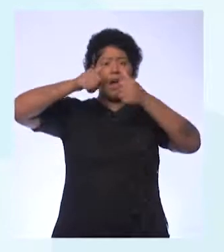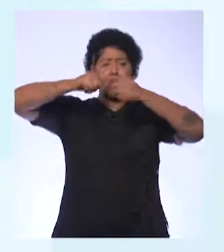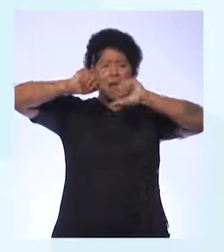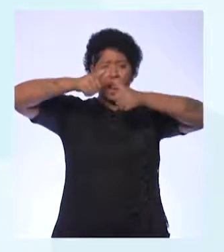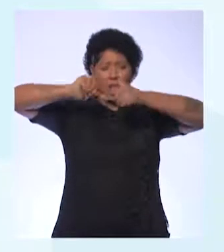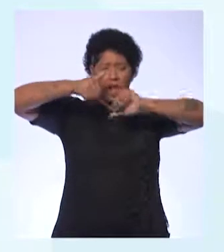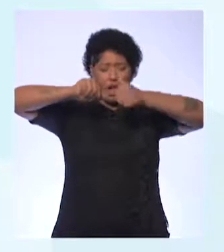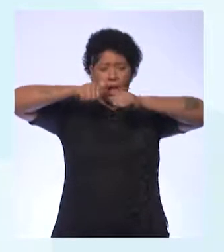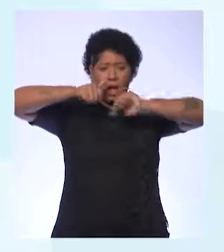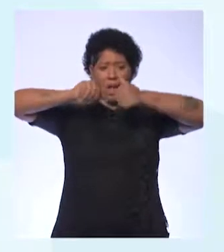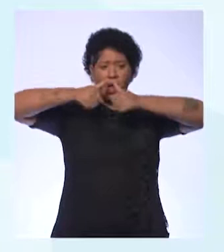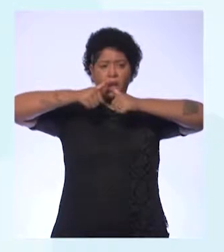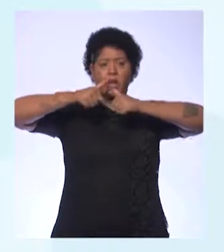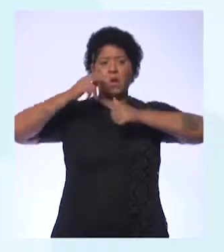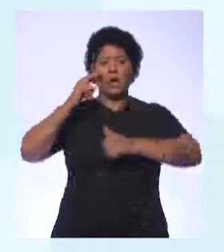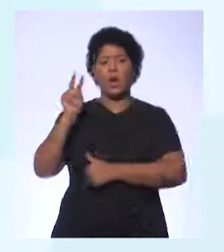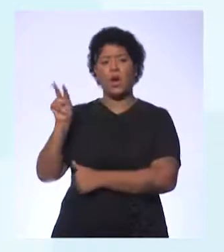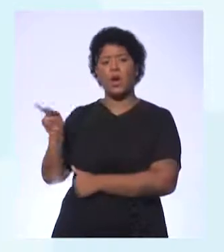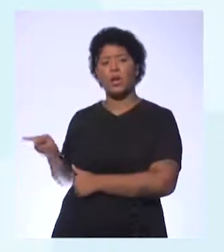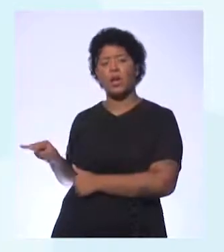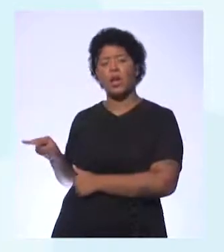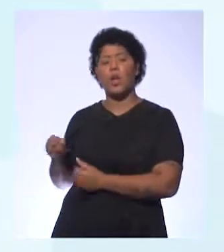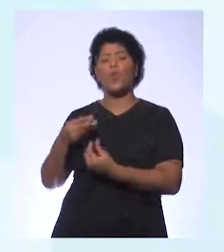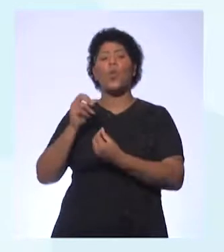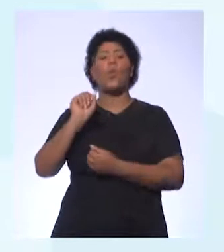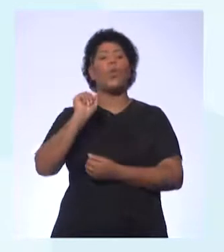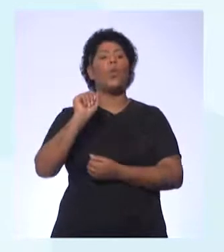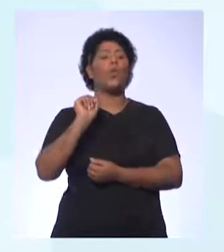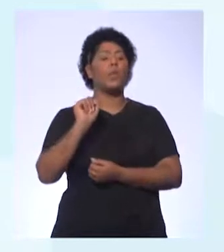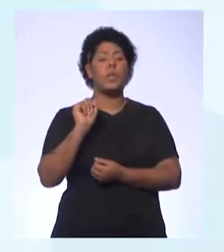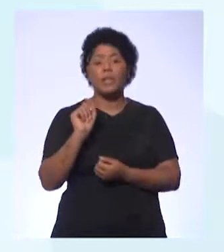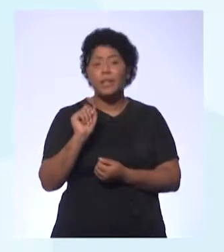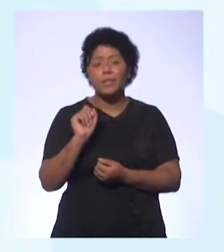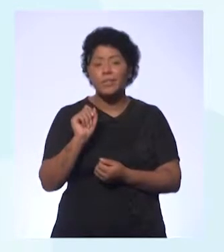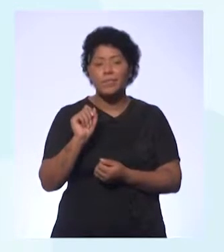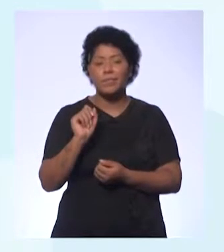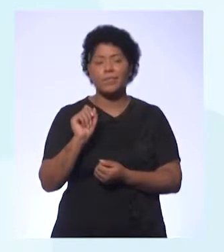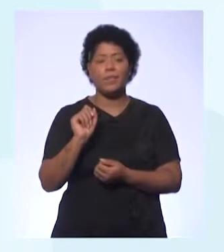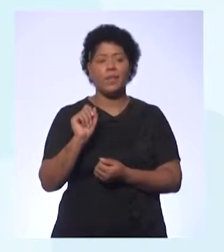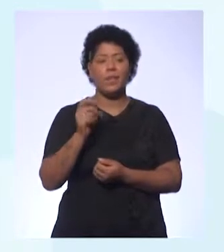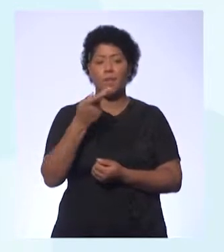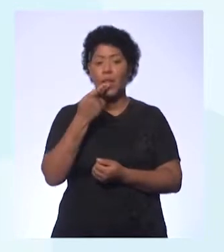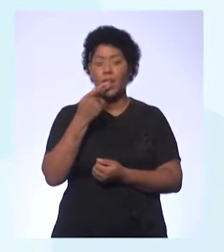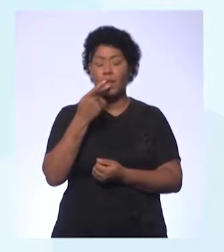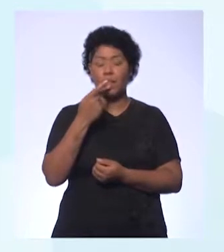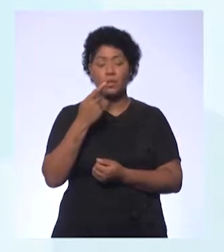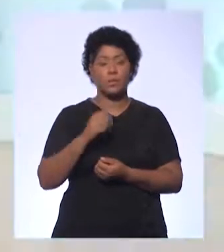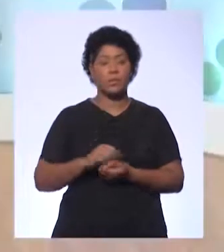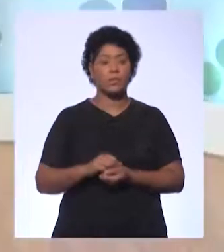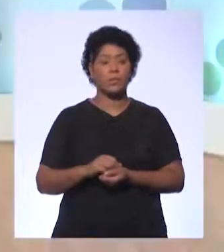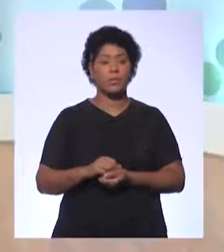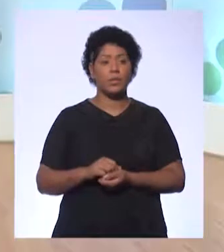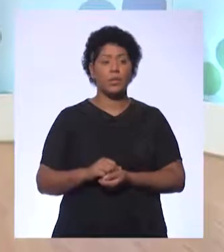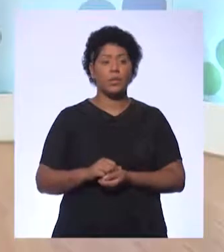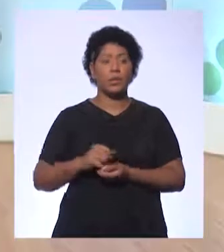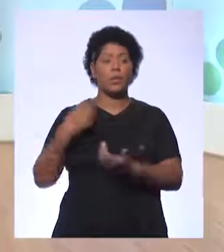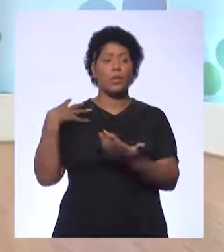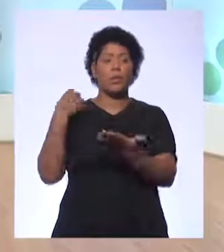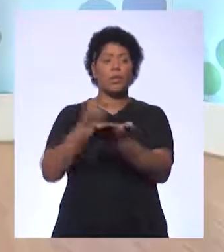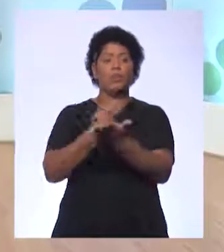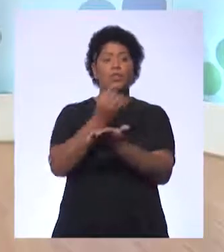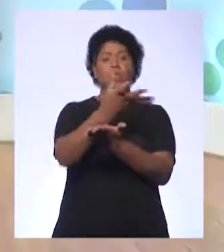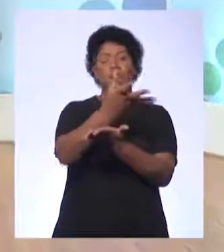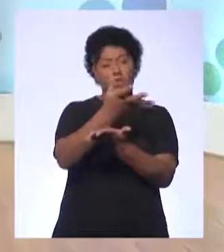Code, o endereço para você avaliar a aula e dizer o que achou da nossa aula de hoje, falando sobre a questão do podcast e